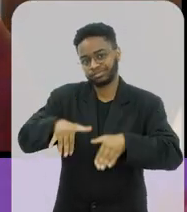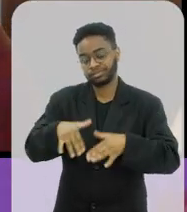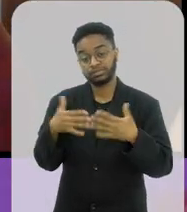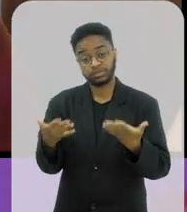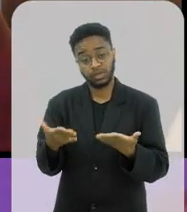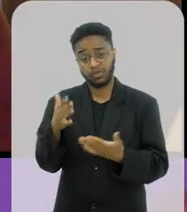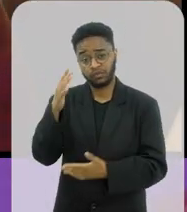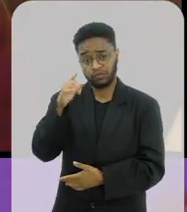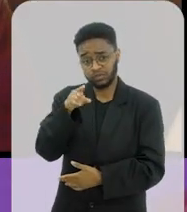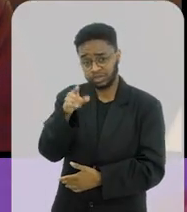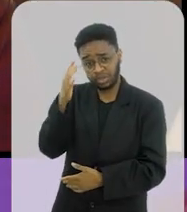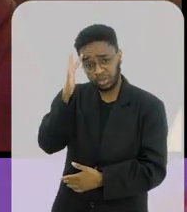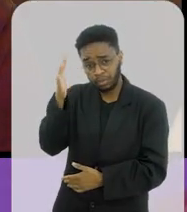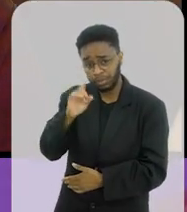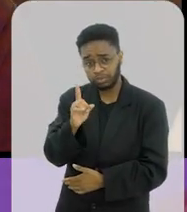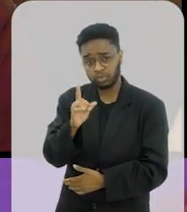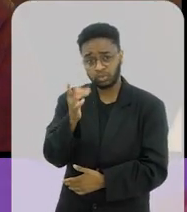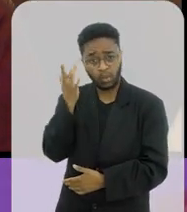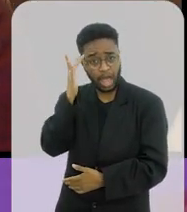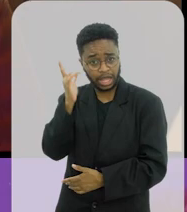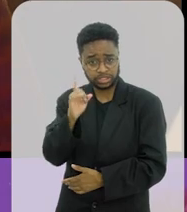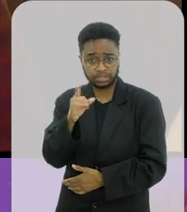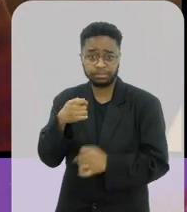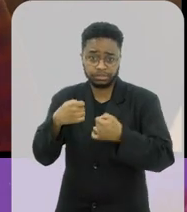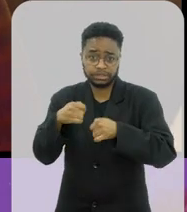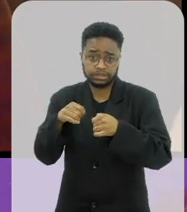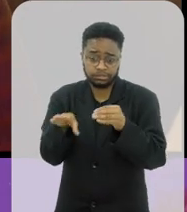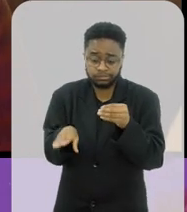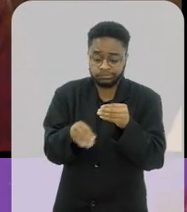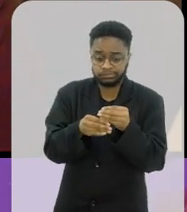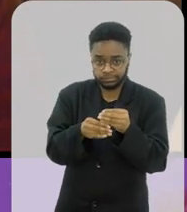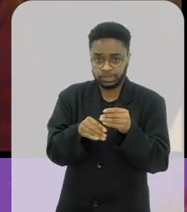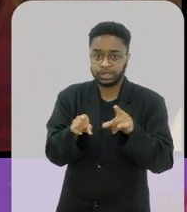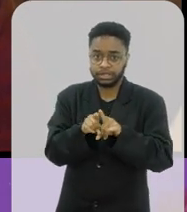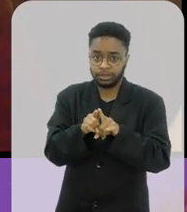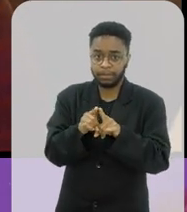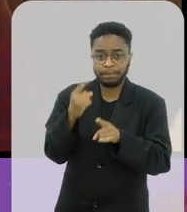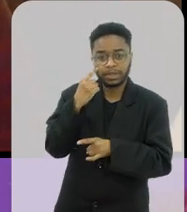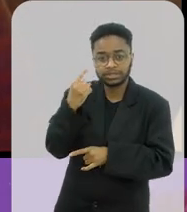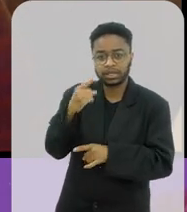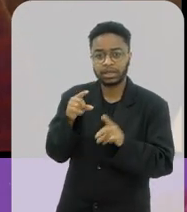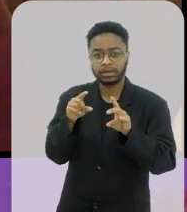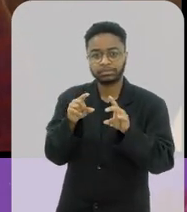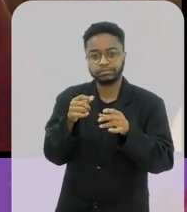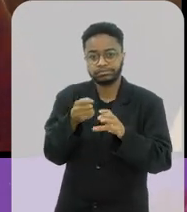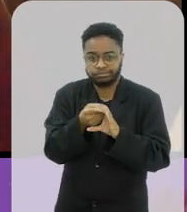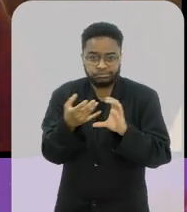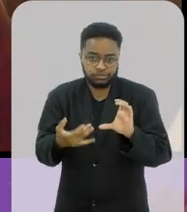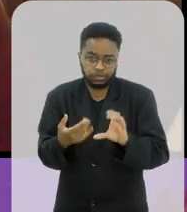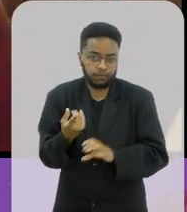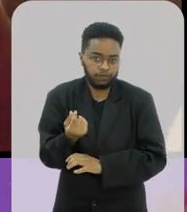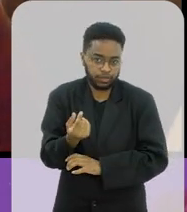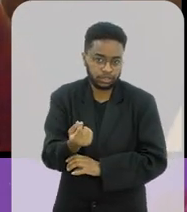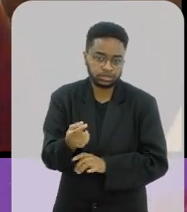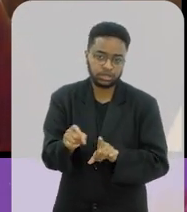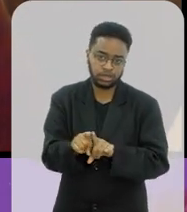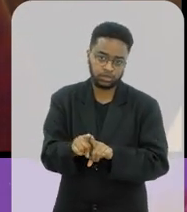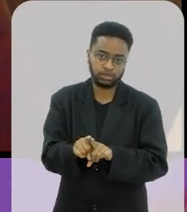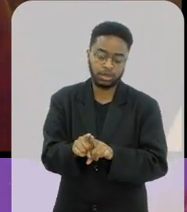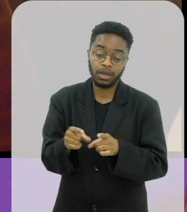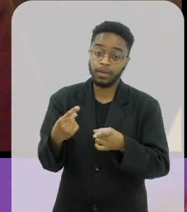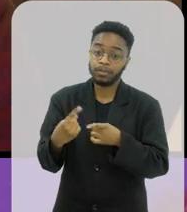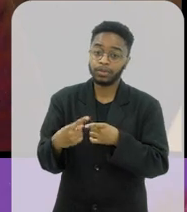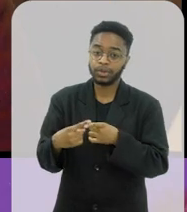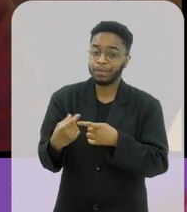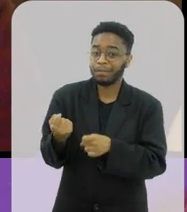que tudo isso deveria ser levado em consideração? E também um aspecto financeiro, enfim,